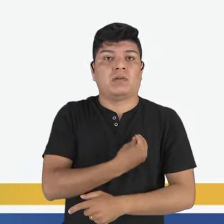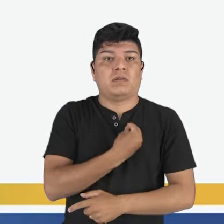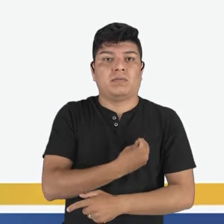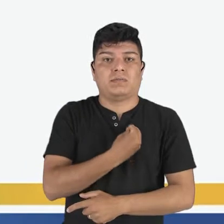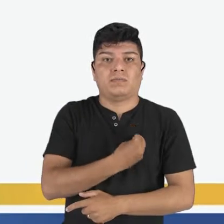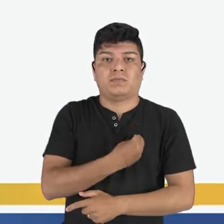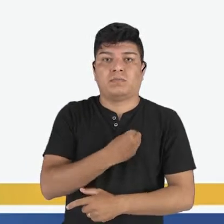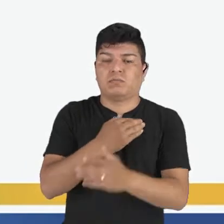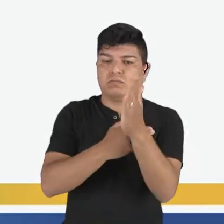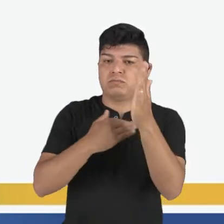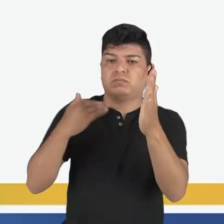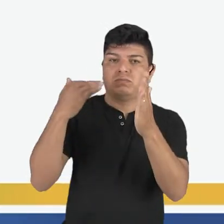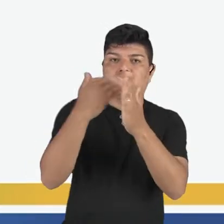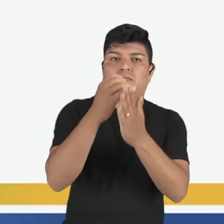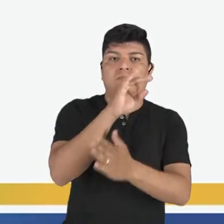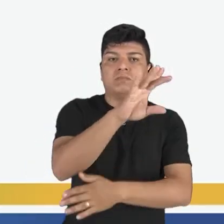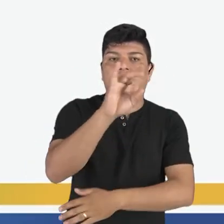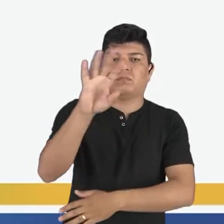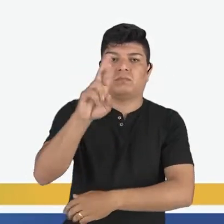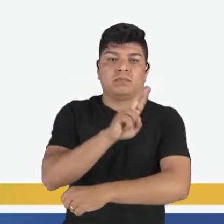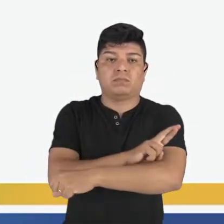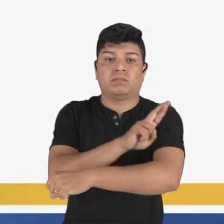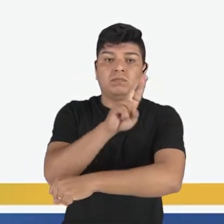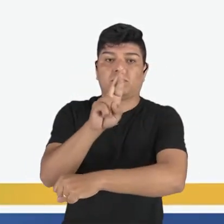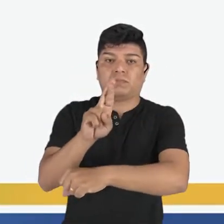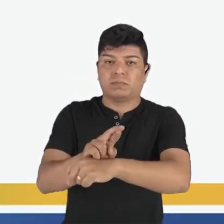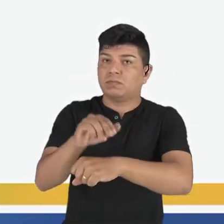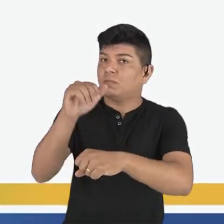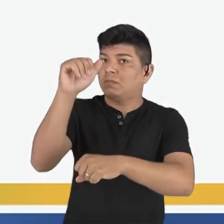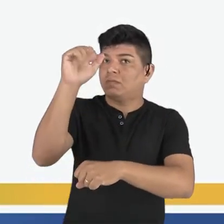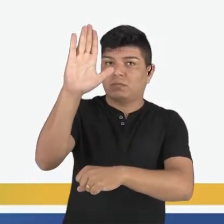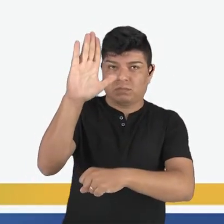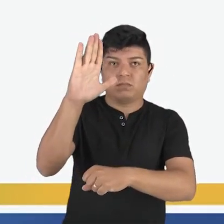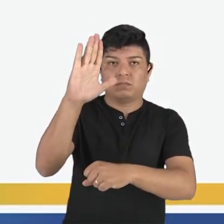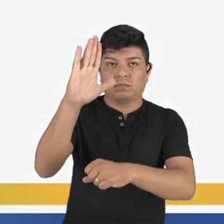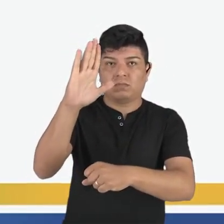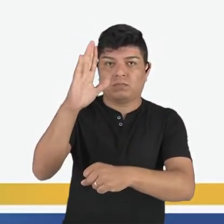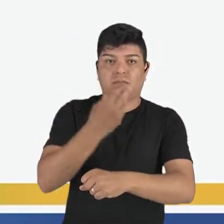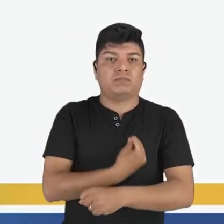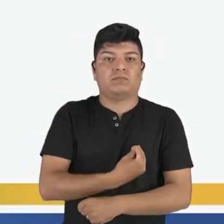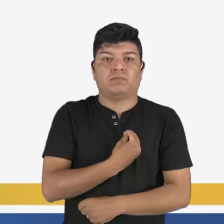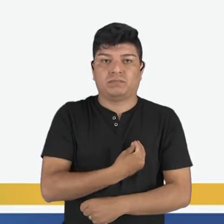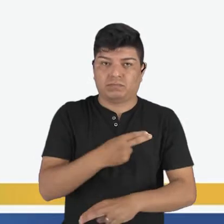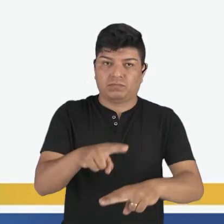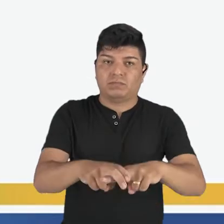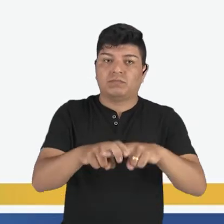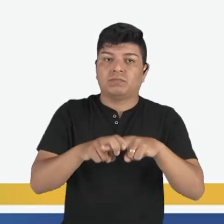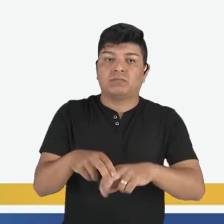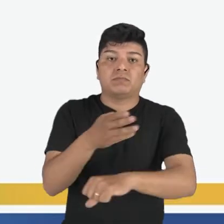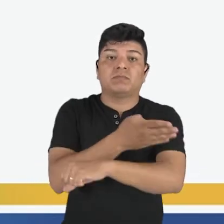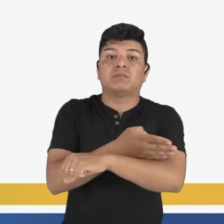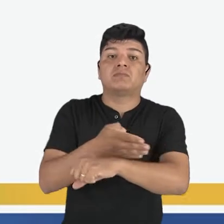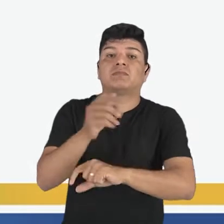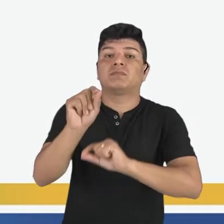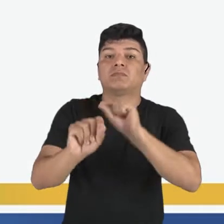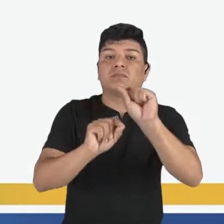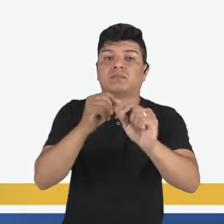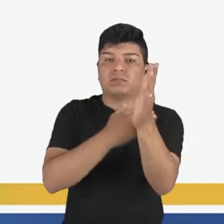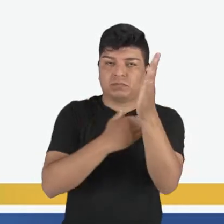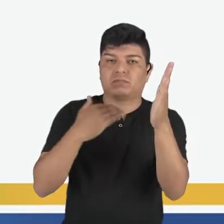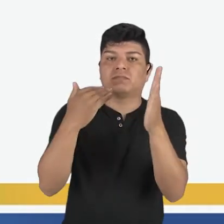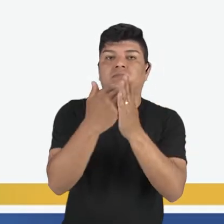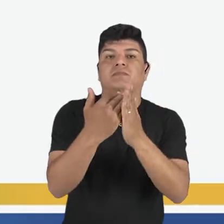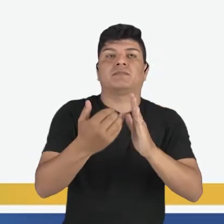ser supremo de cada religião está para além do mundo físico. Por isso que a gente costuma chamar de